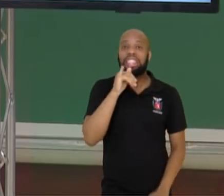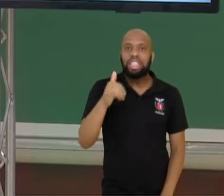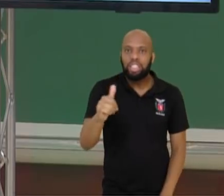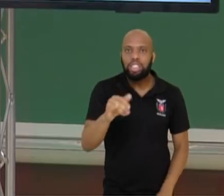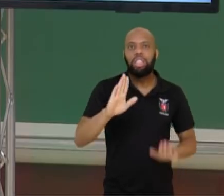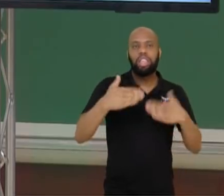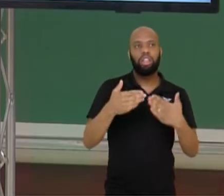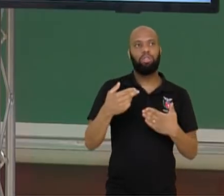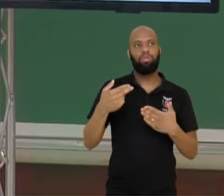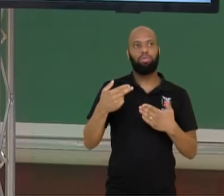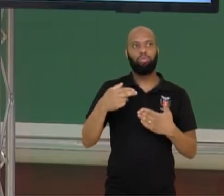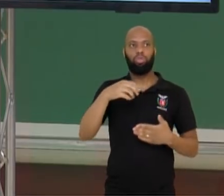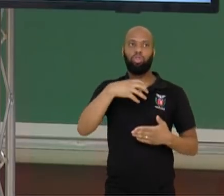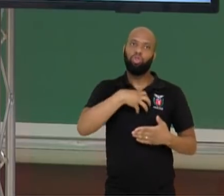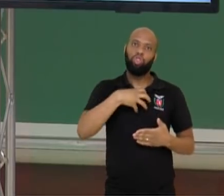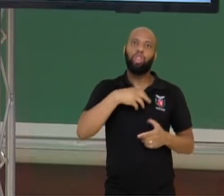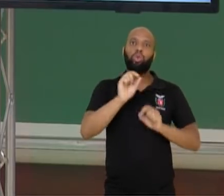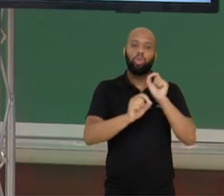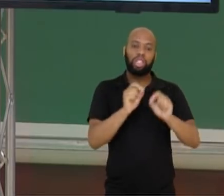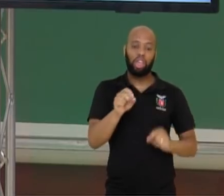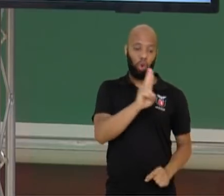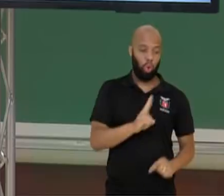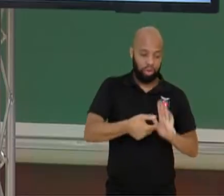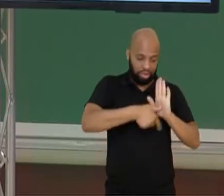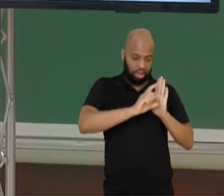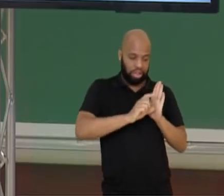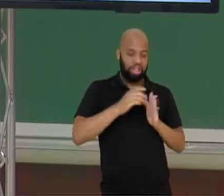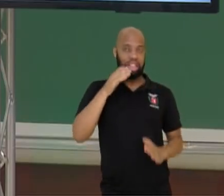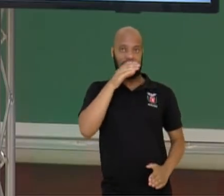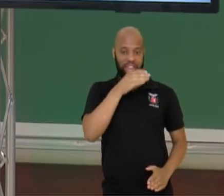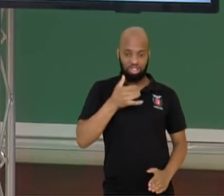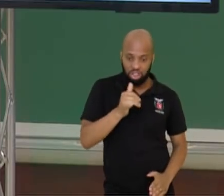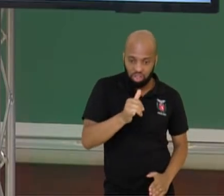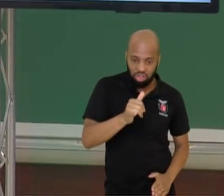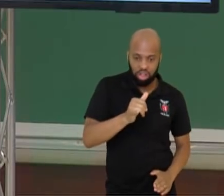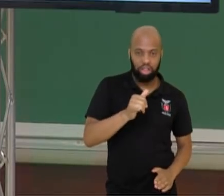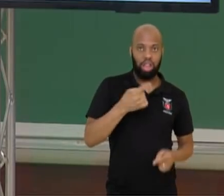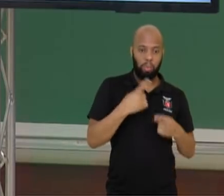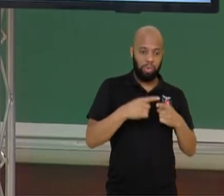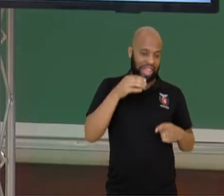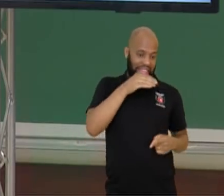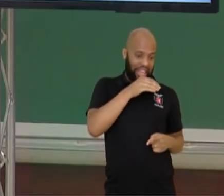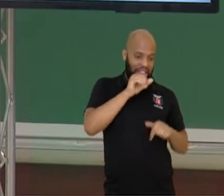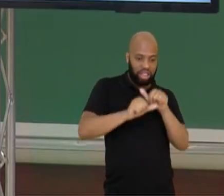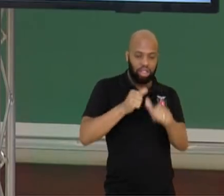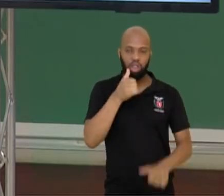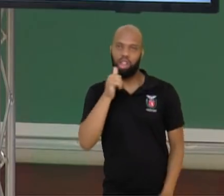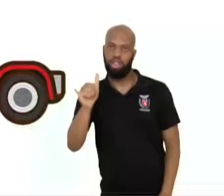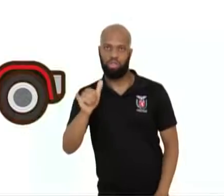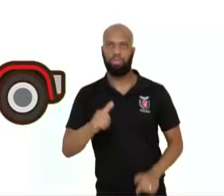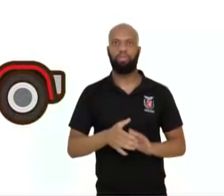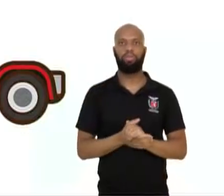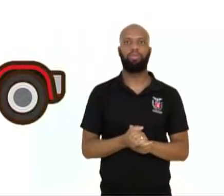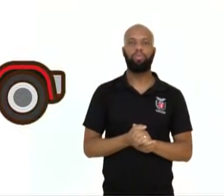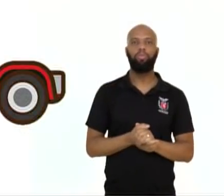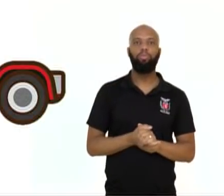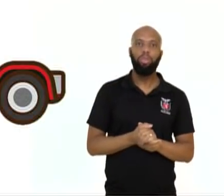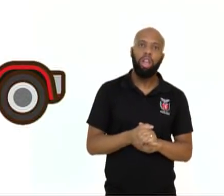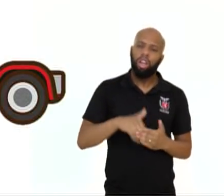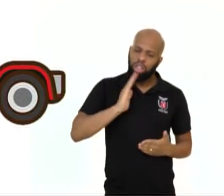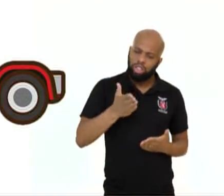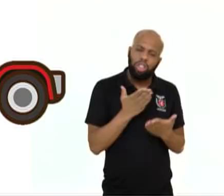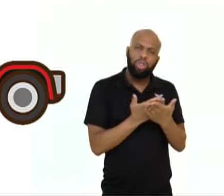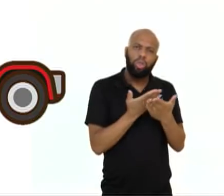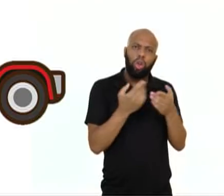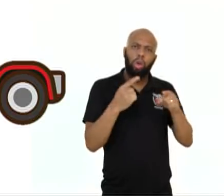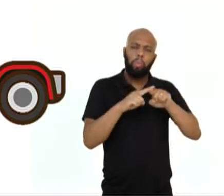energia elétrica a partir da energia térmica. Vamos lembrar lá, a gente já explicou isso na outra aula, mas vamos relembrar lá o